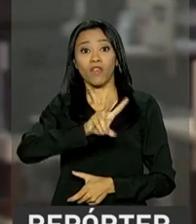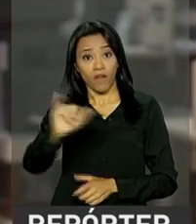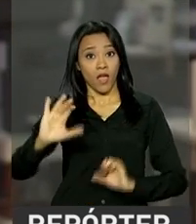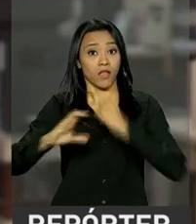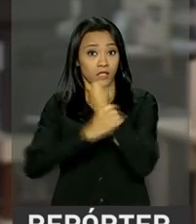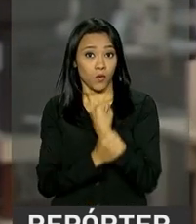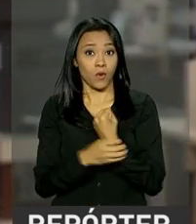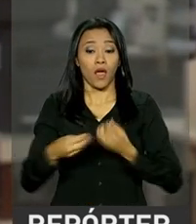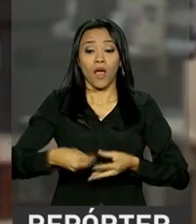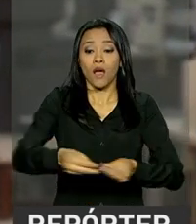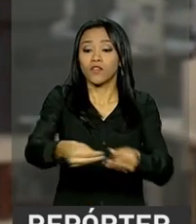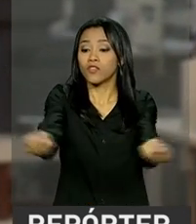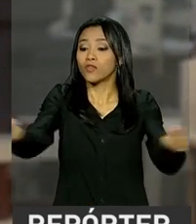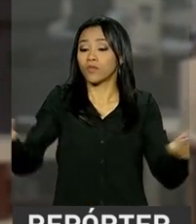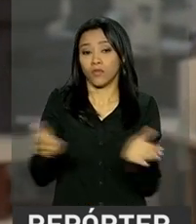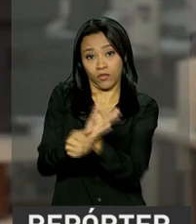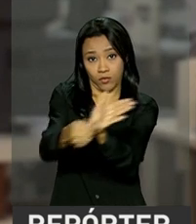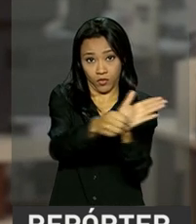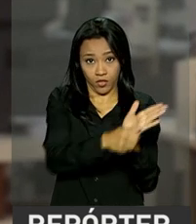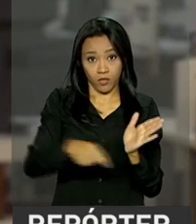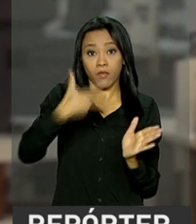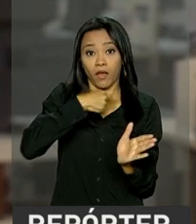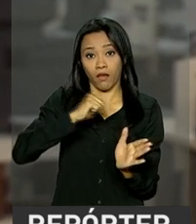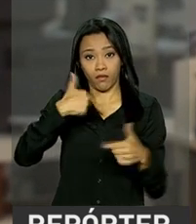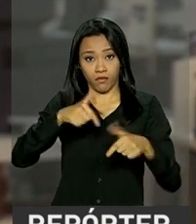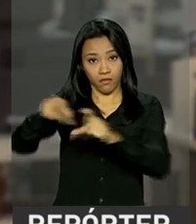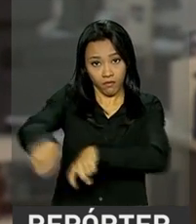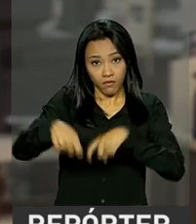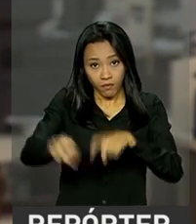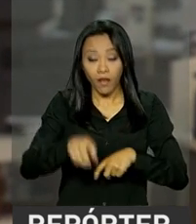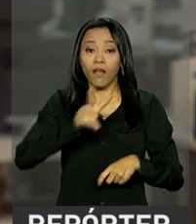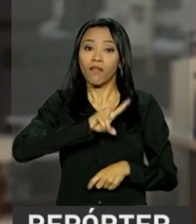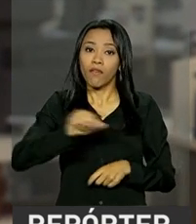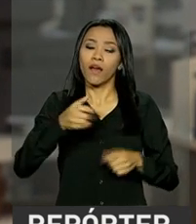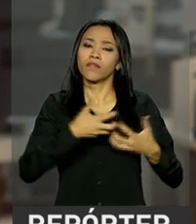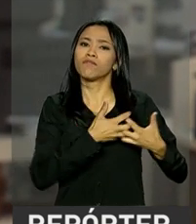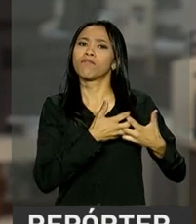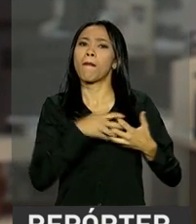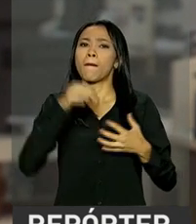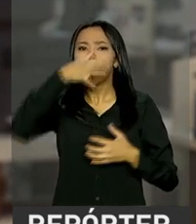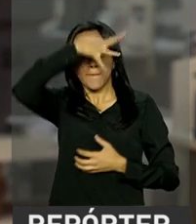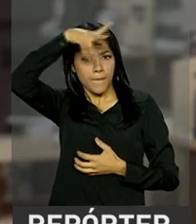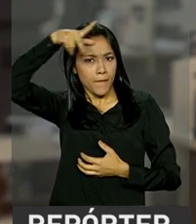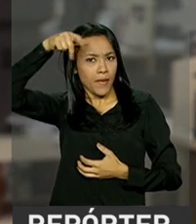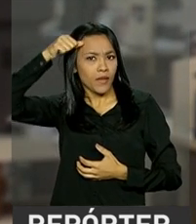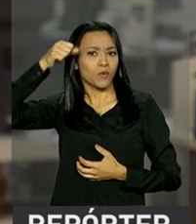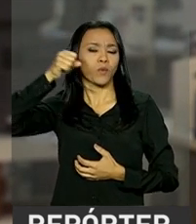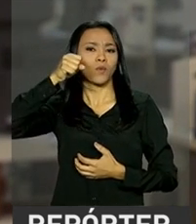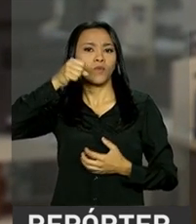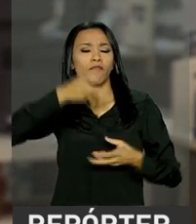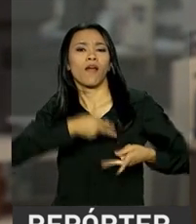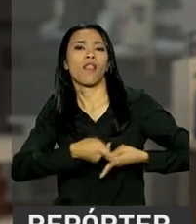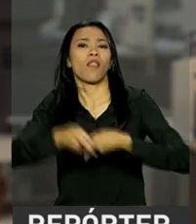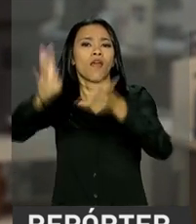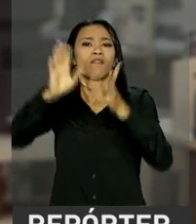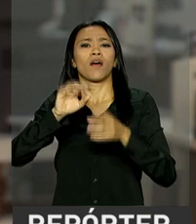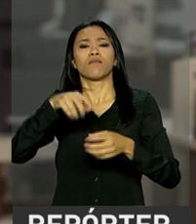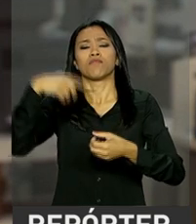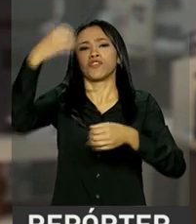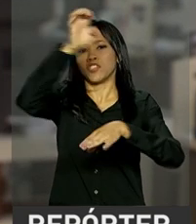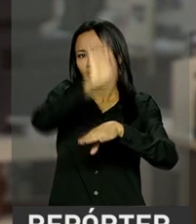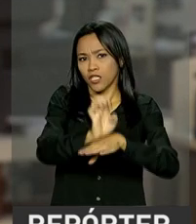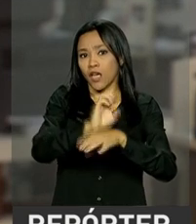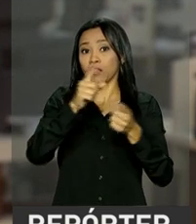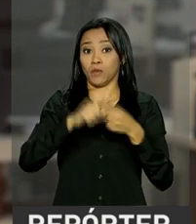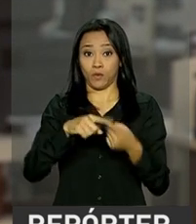pelo programa de vendas em balcão o milho será transportado de Silos de Mato Grosso E terá como destino diversos municípios dos Estados